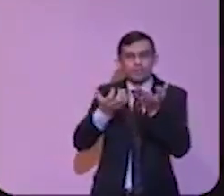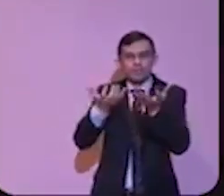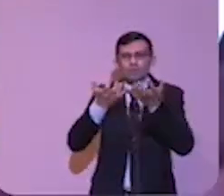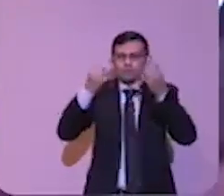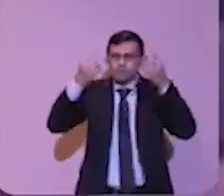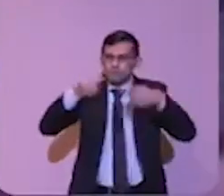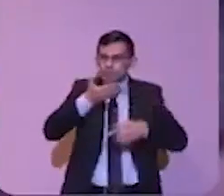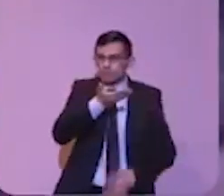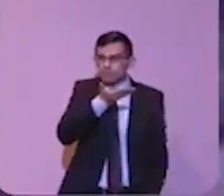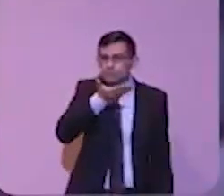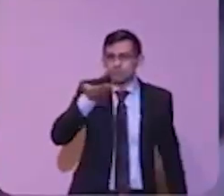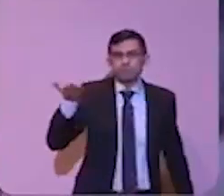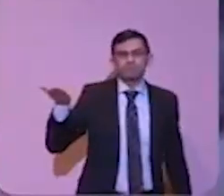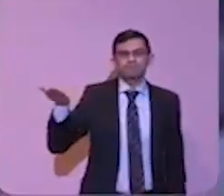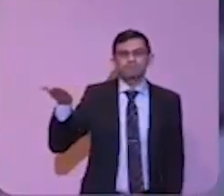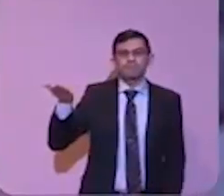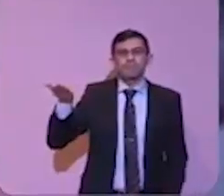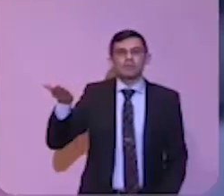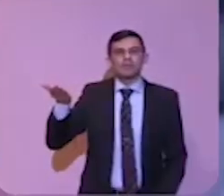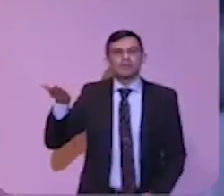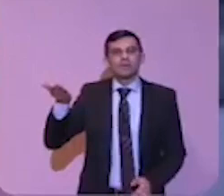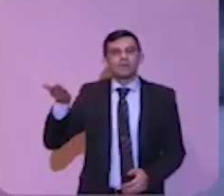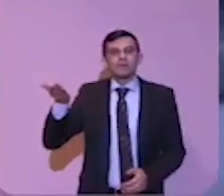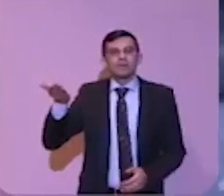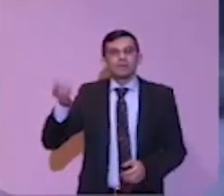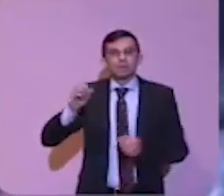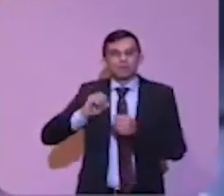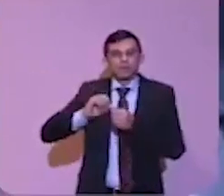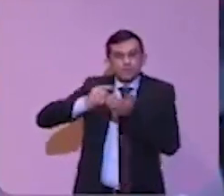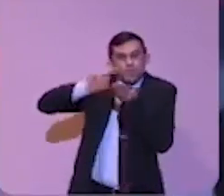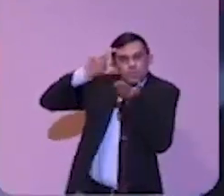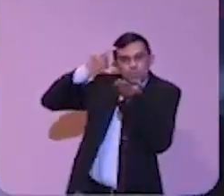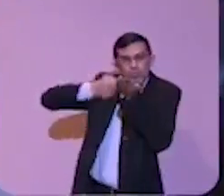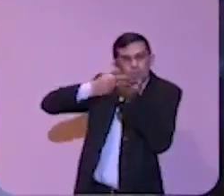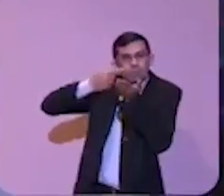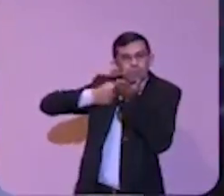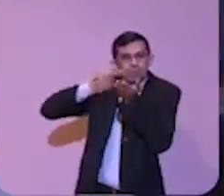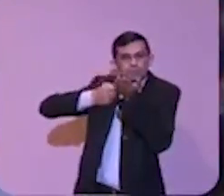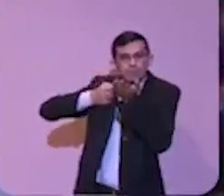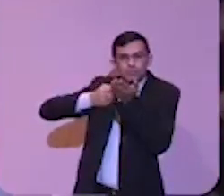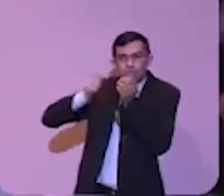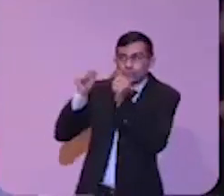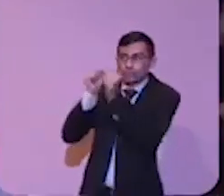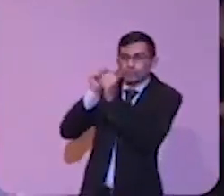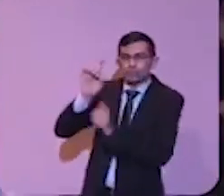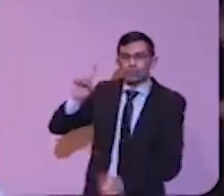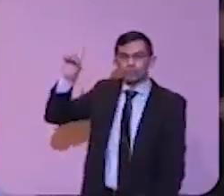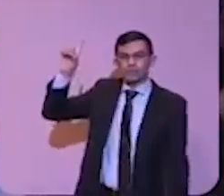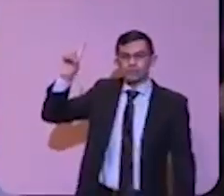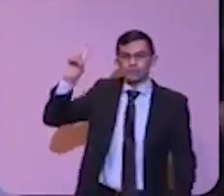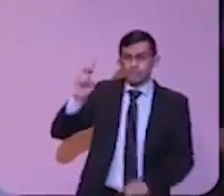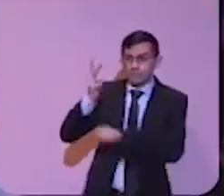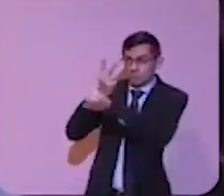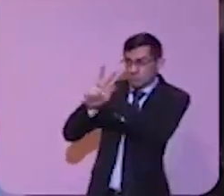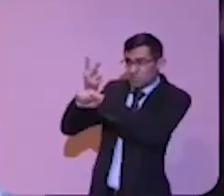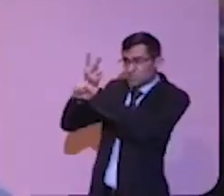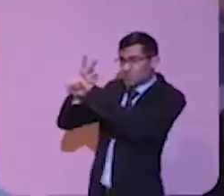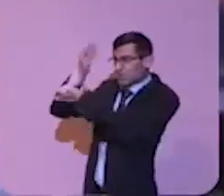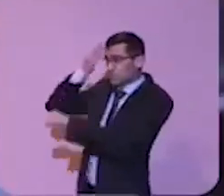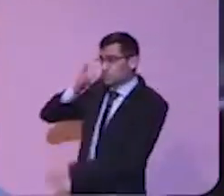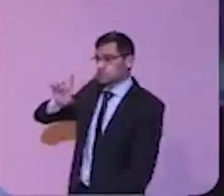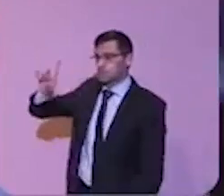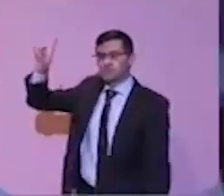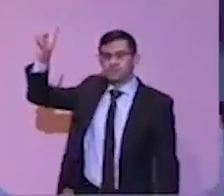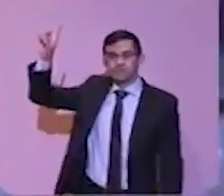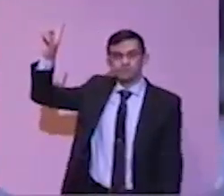desafiar você a fazer um voto com Deus. Buscar a face de